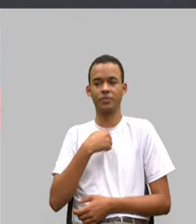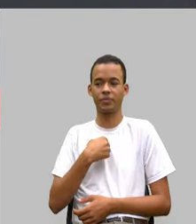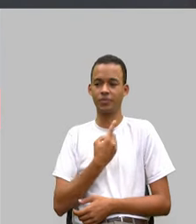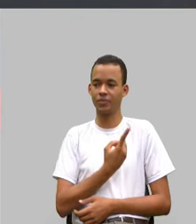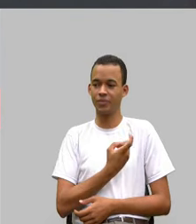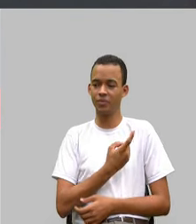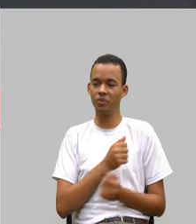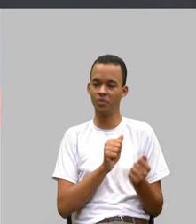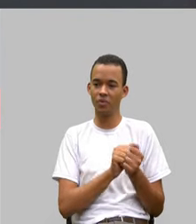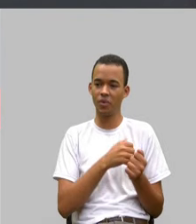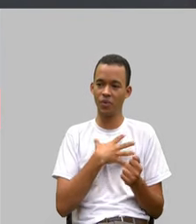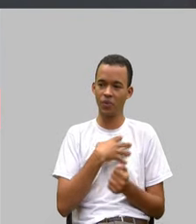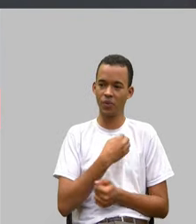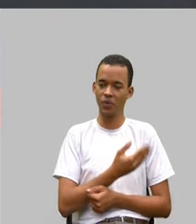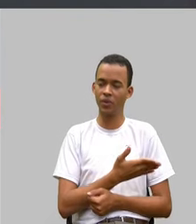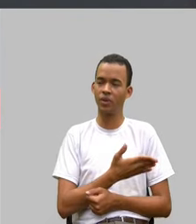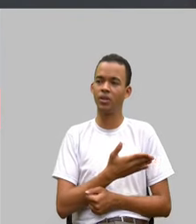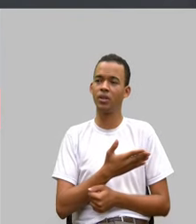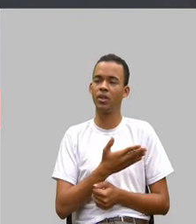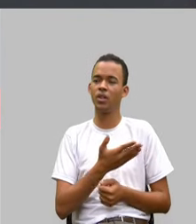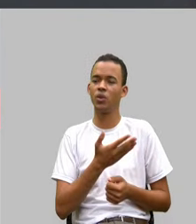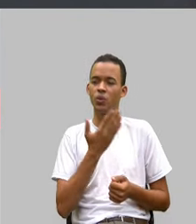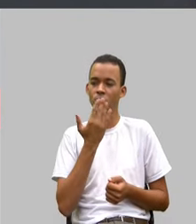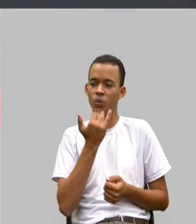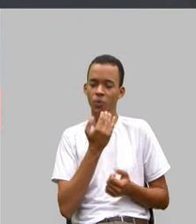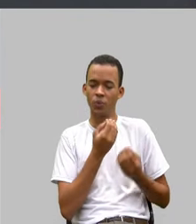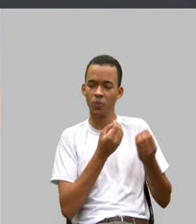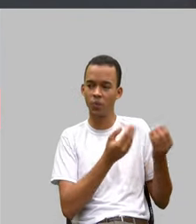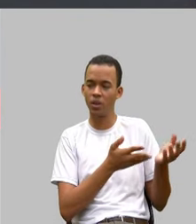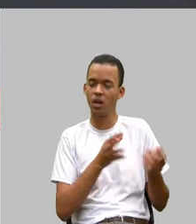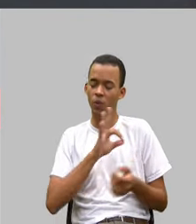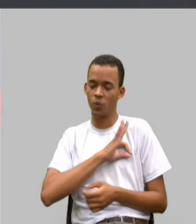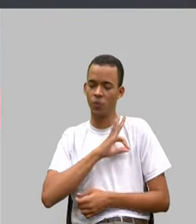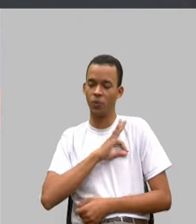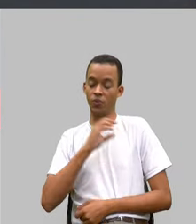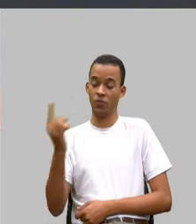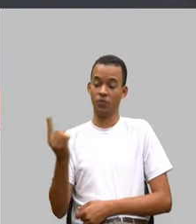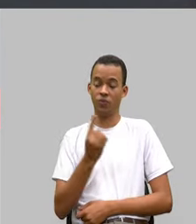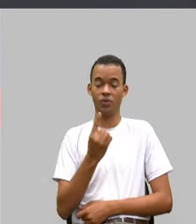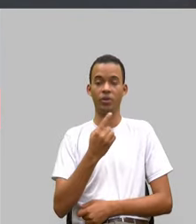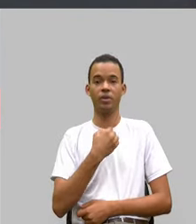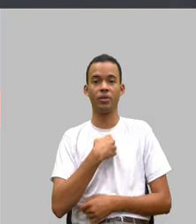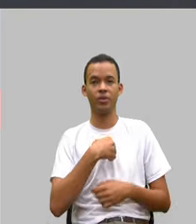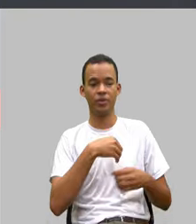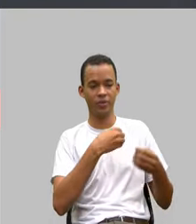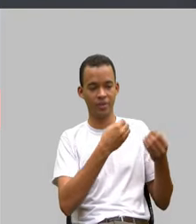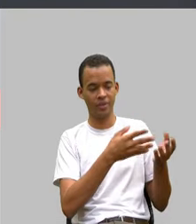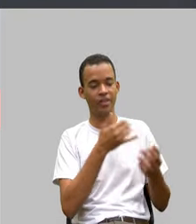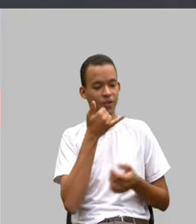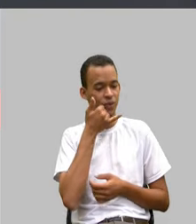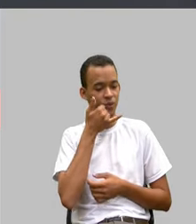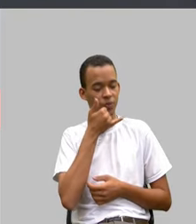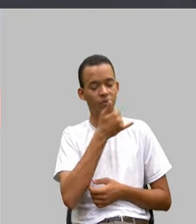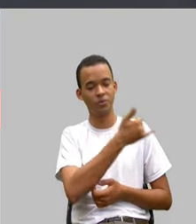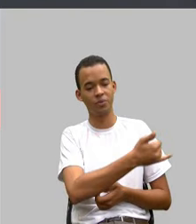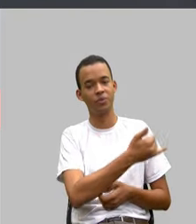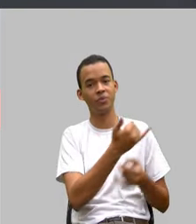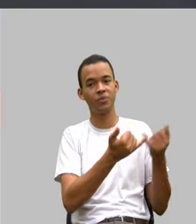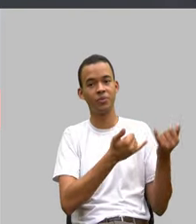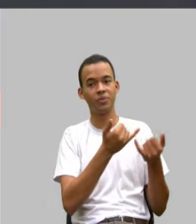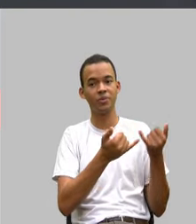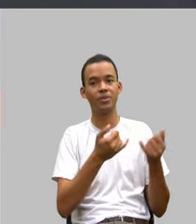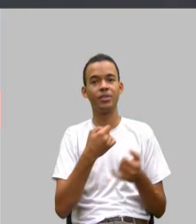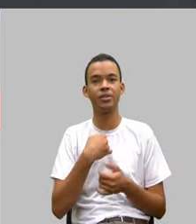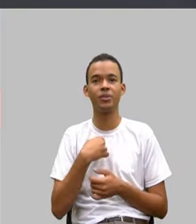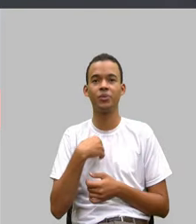o café da manhã para ele aquele dia eu deixei ele brincar muito com o meu celular eu não eu vejo que Deus